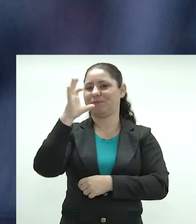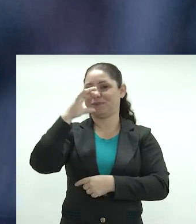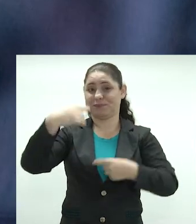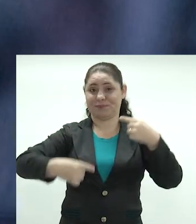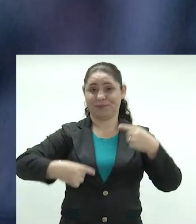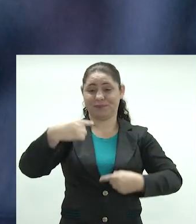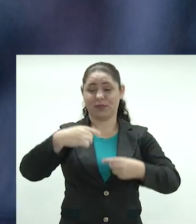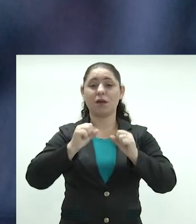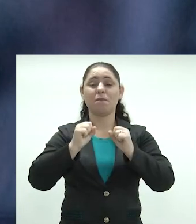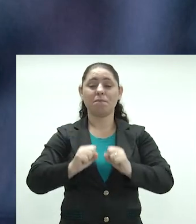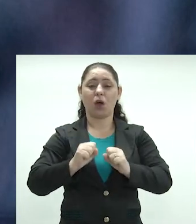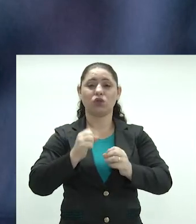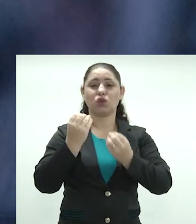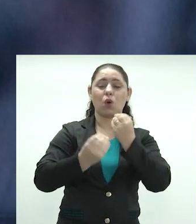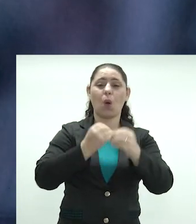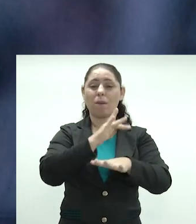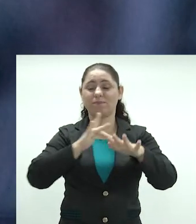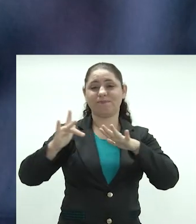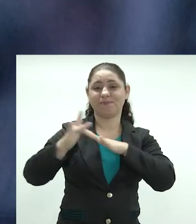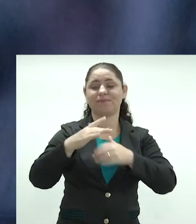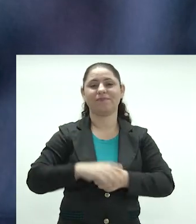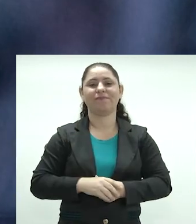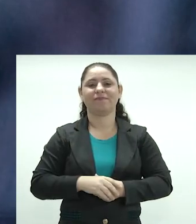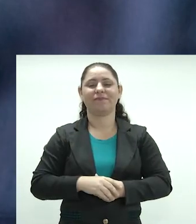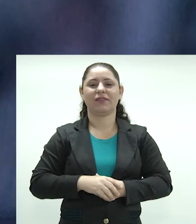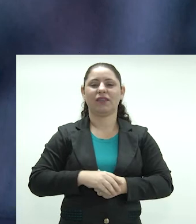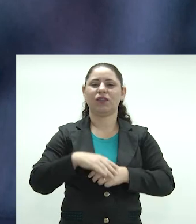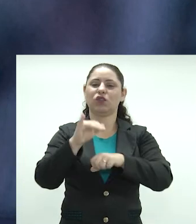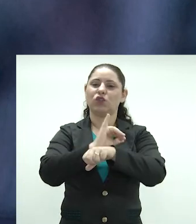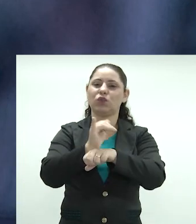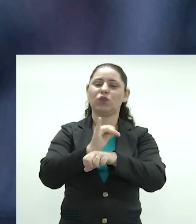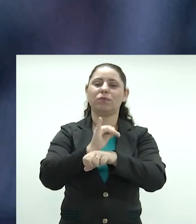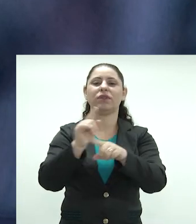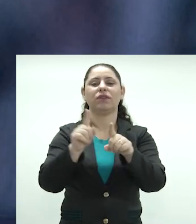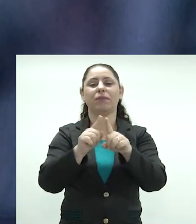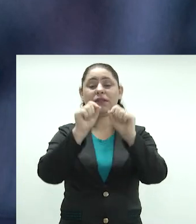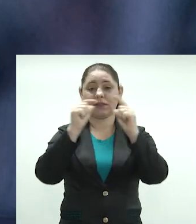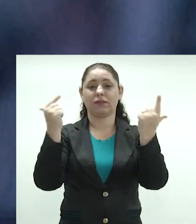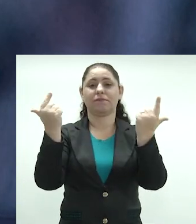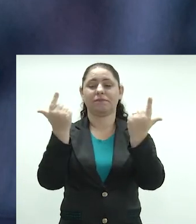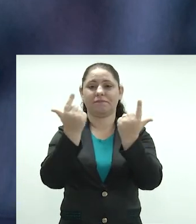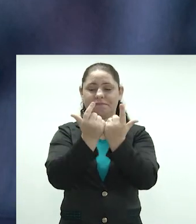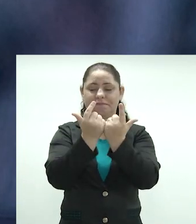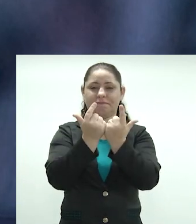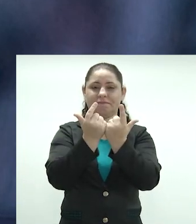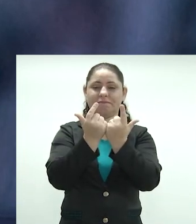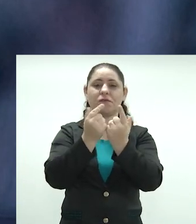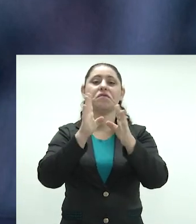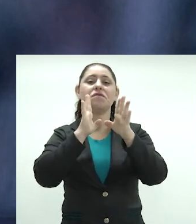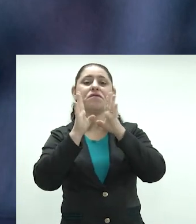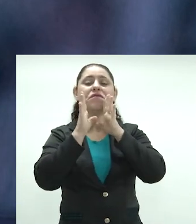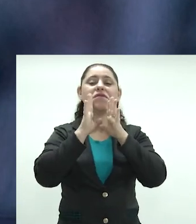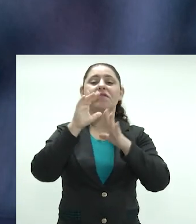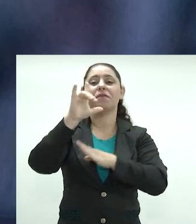discussão, você pode fazer isso pelas nossas mídias sociais, principalmente o YouTube, mas também você encontra a Assembleia Legislativa no Facebook e